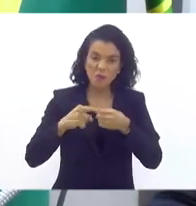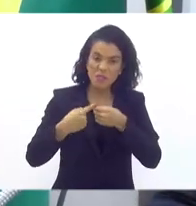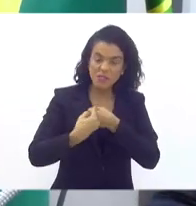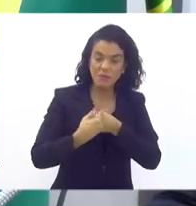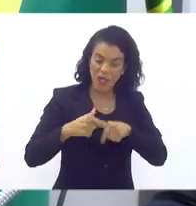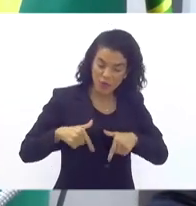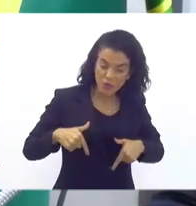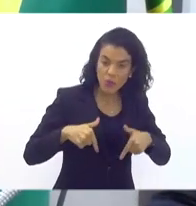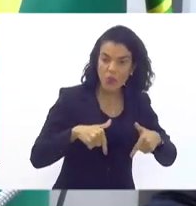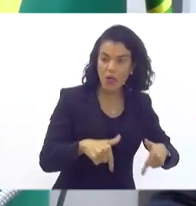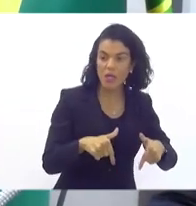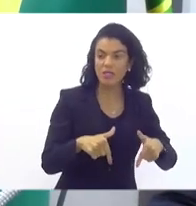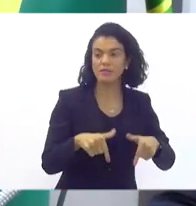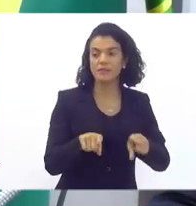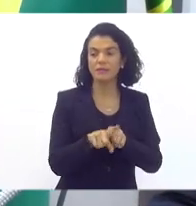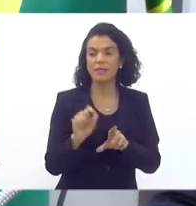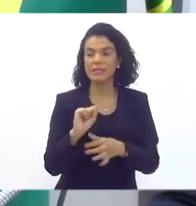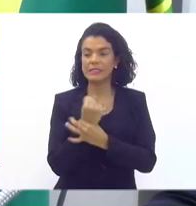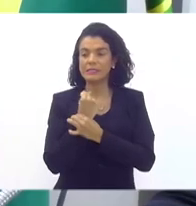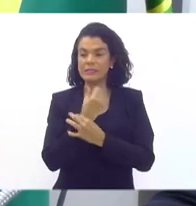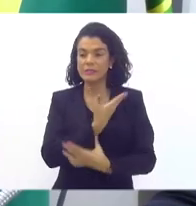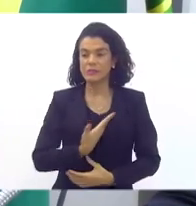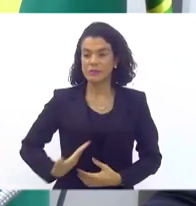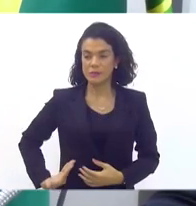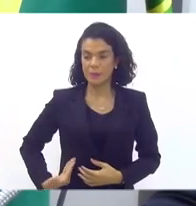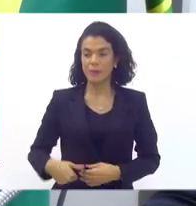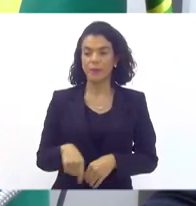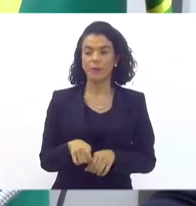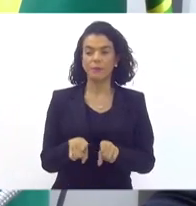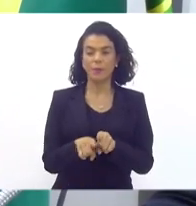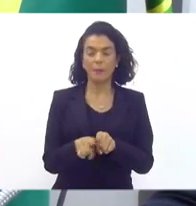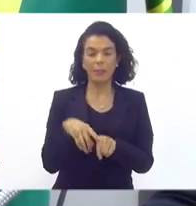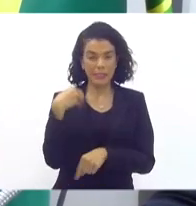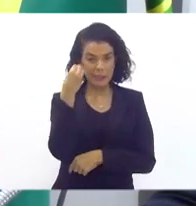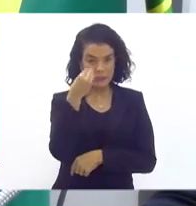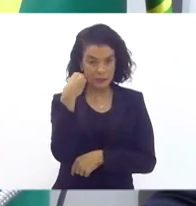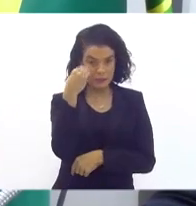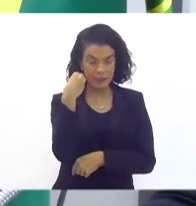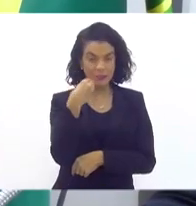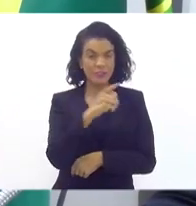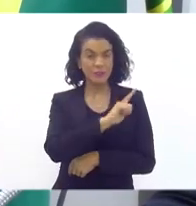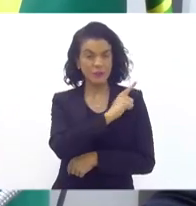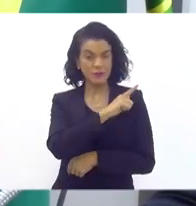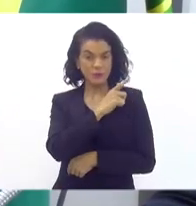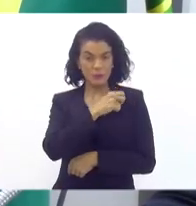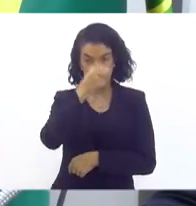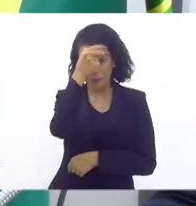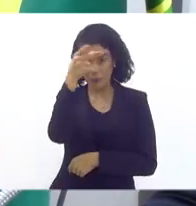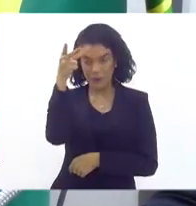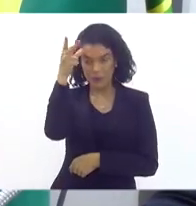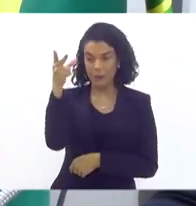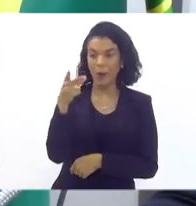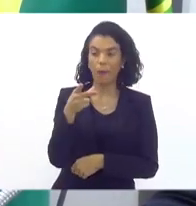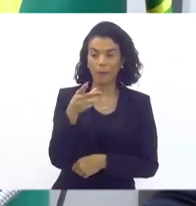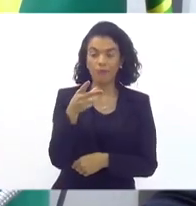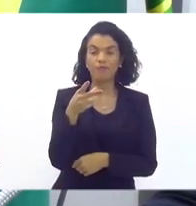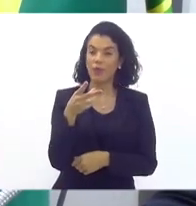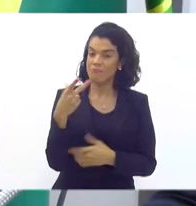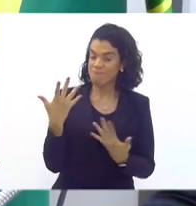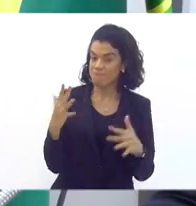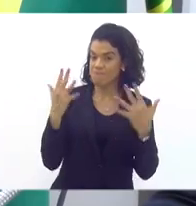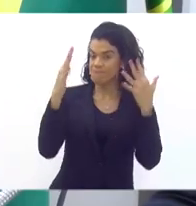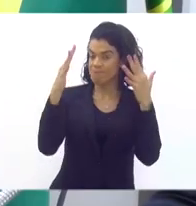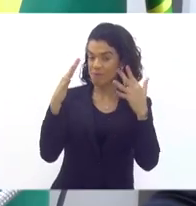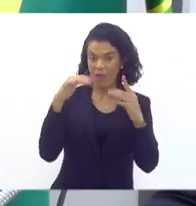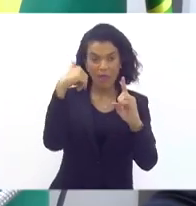atuante da Segurança Pública além da experiência da gestão Municipal uma experiência exitosa